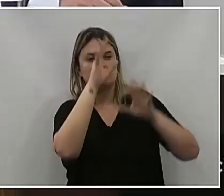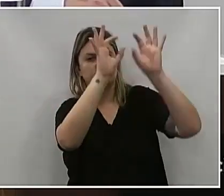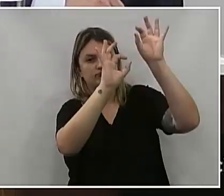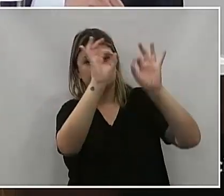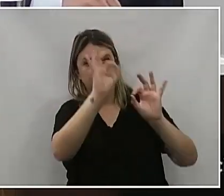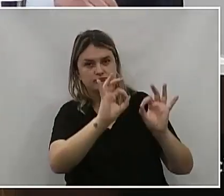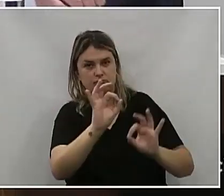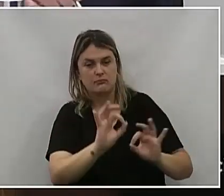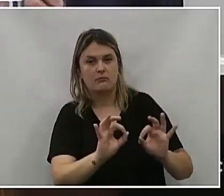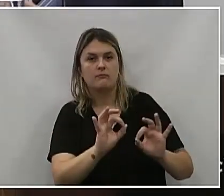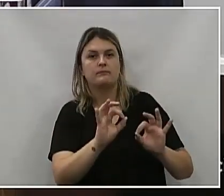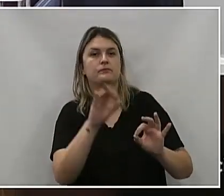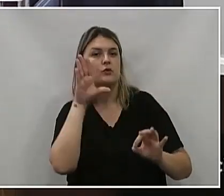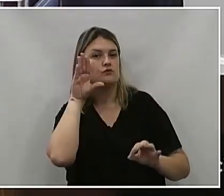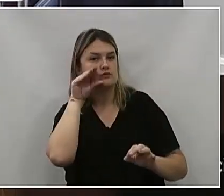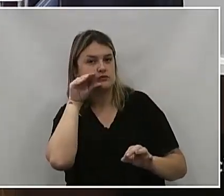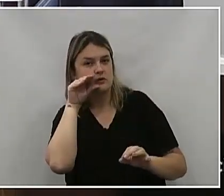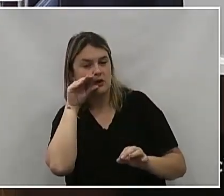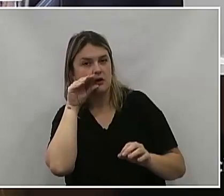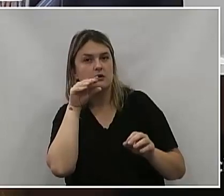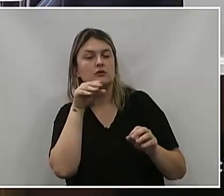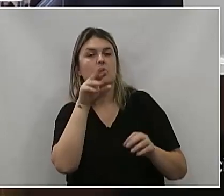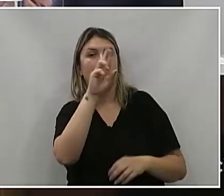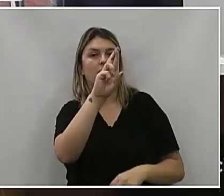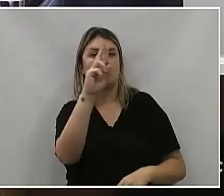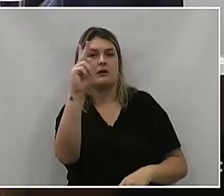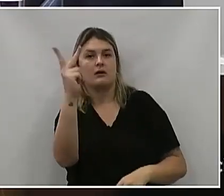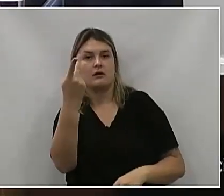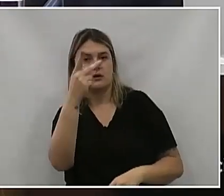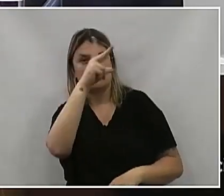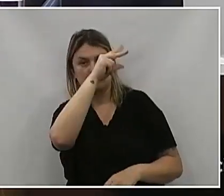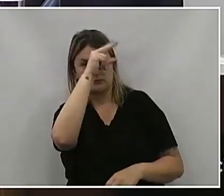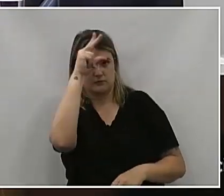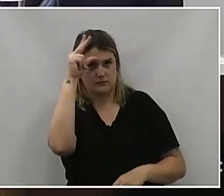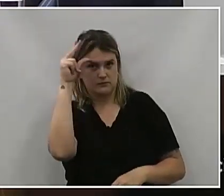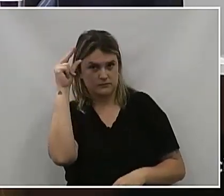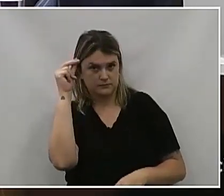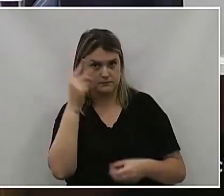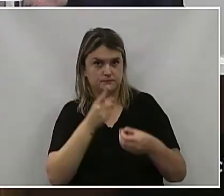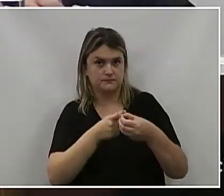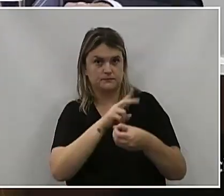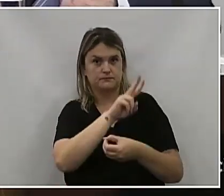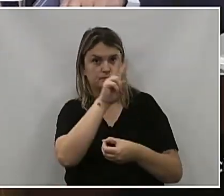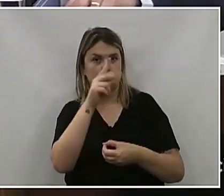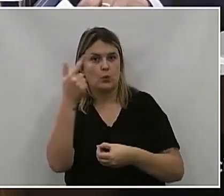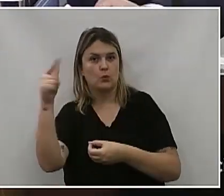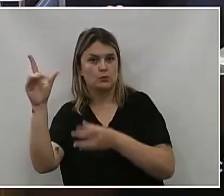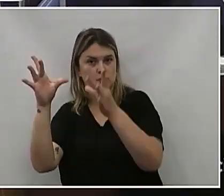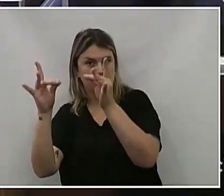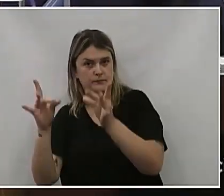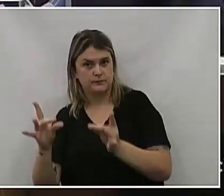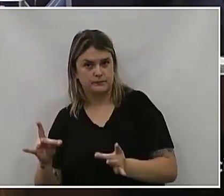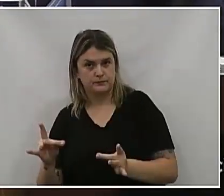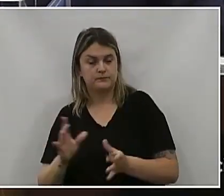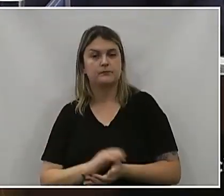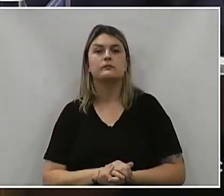reestruturação da organização funcional de recursos humanos da Prefeitura Municipal de União da Vitória e da outras